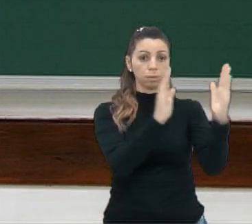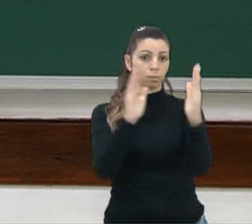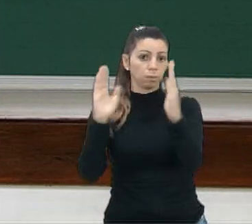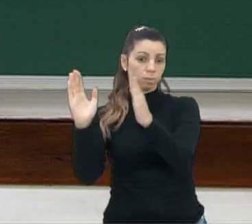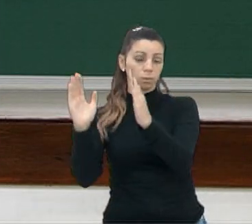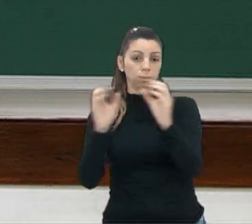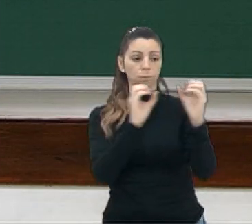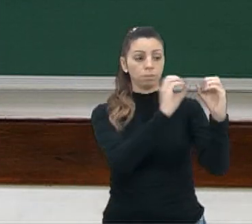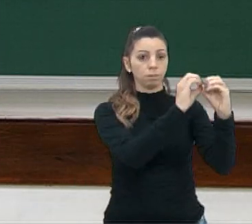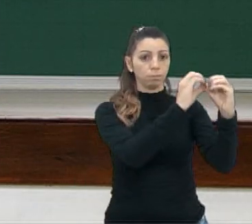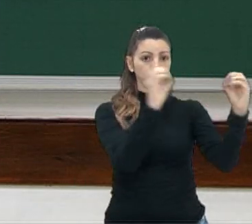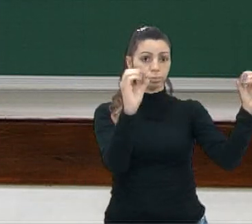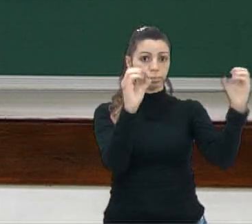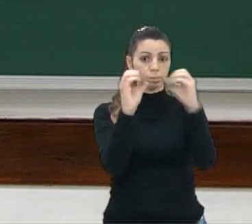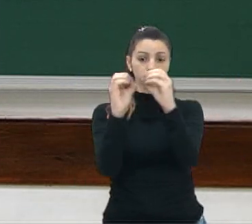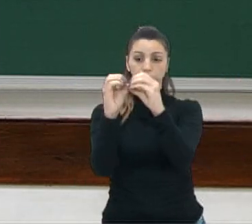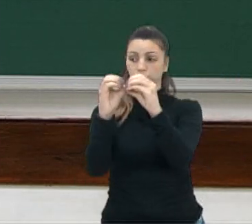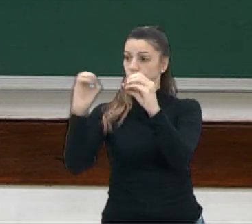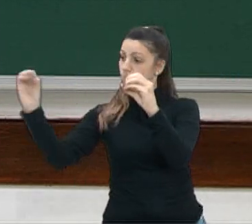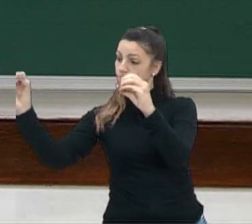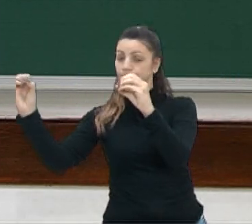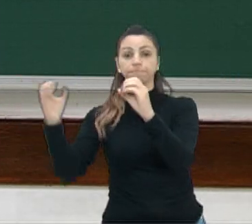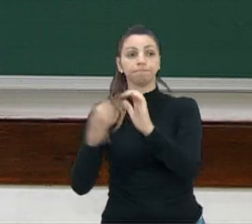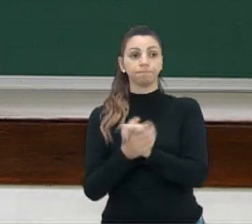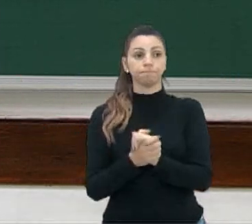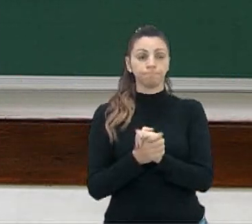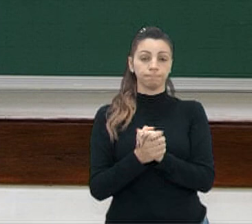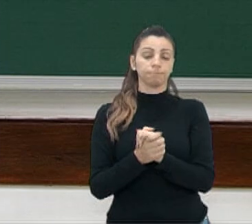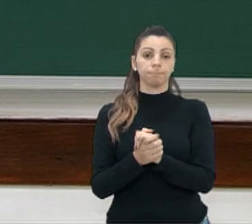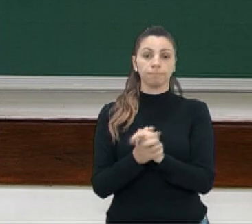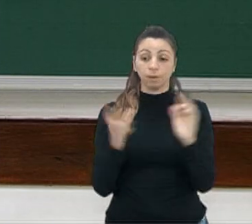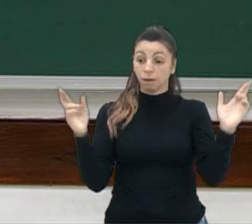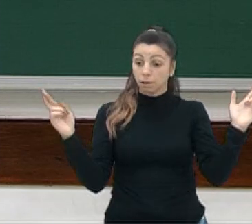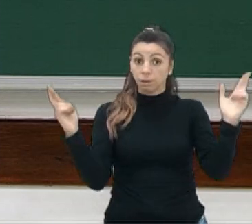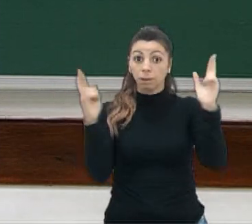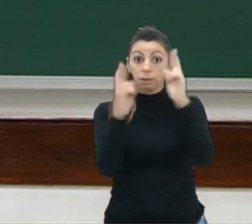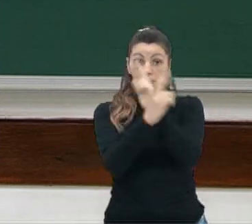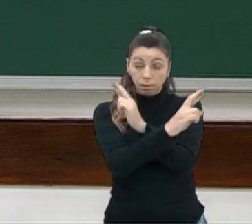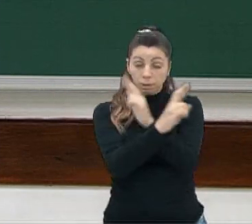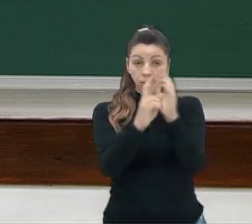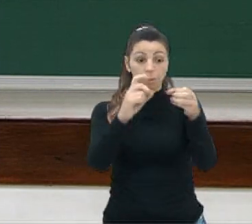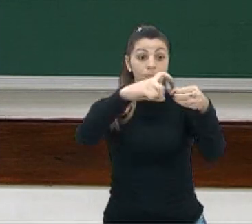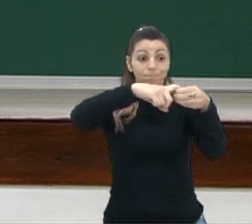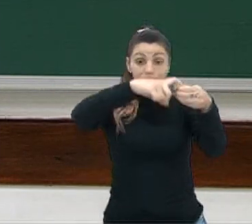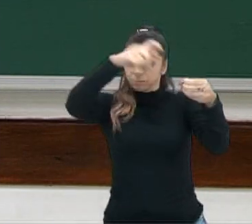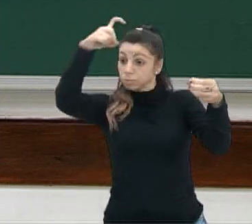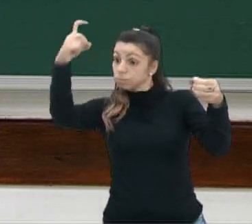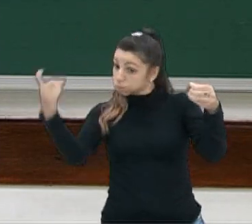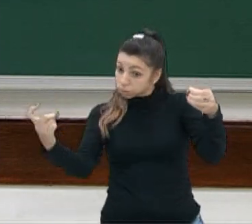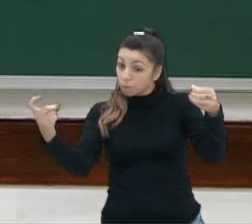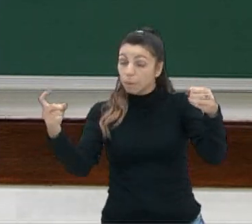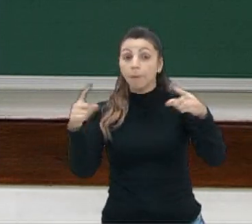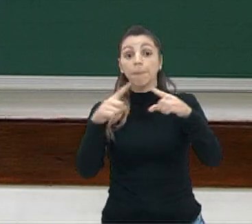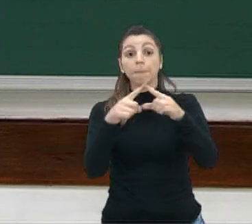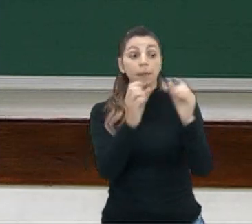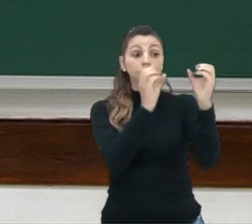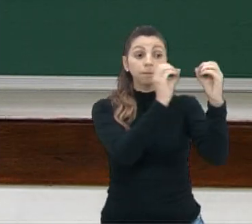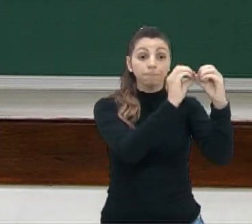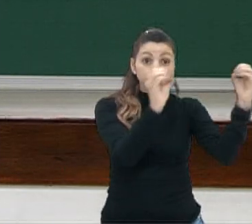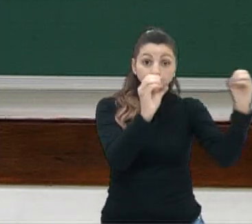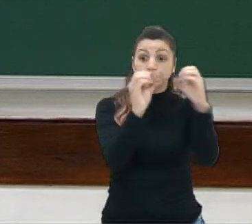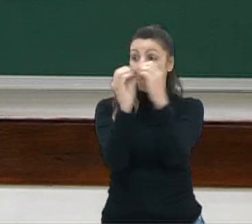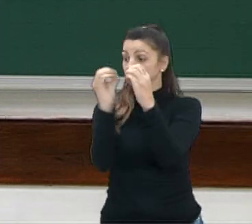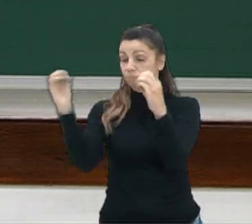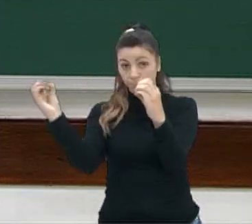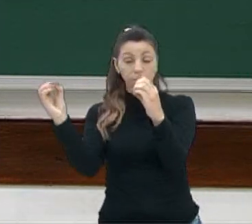lado, e você tem aí a relação que elas têm, por mais que elas sejam independentes, se elas estão uma do lado da outra, é porque elas têm um